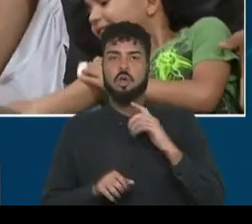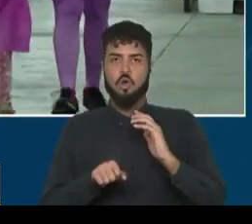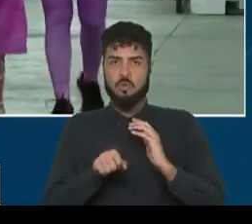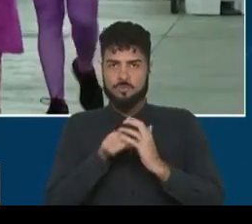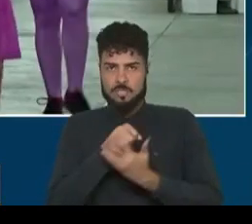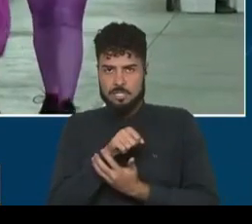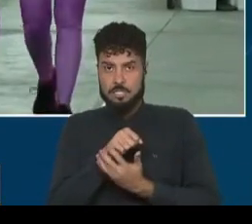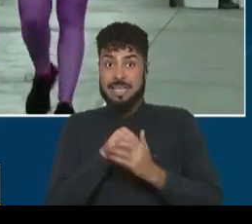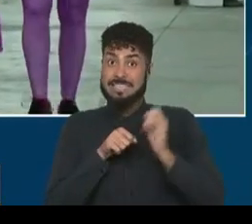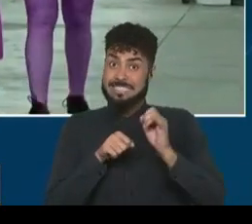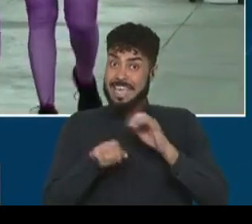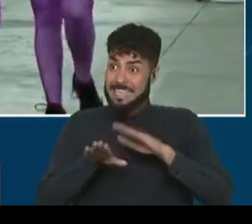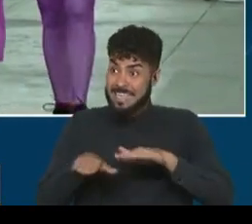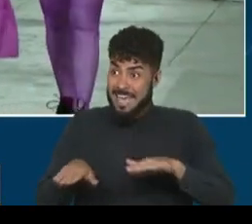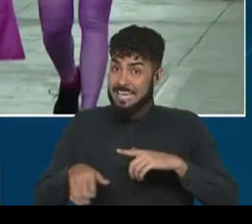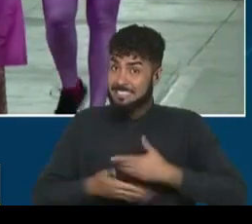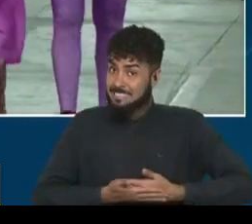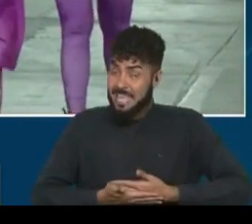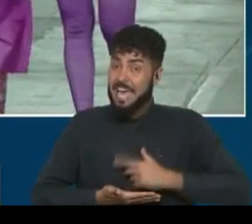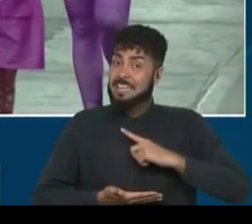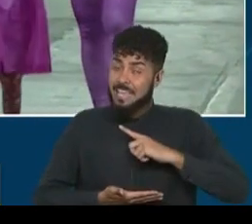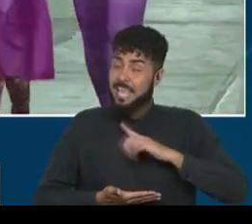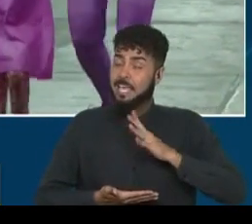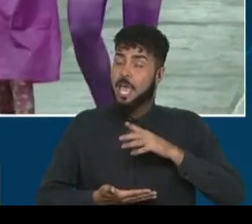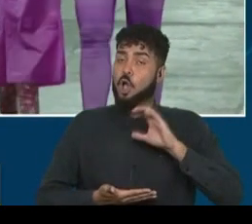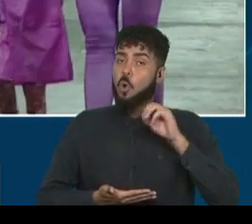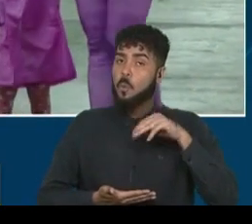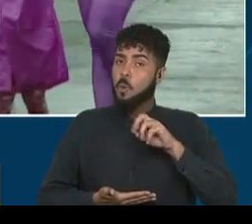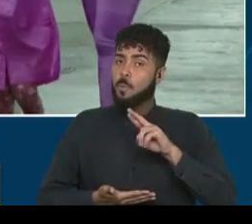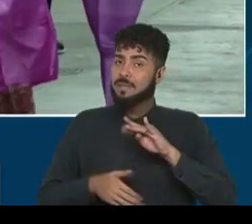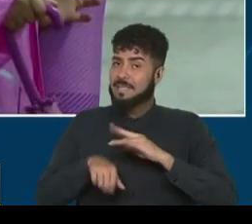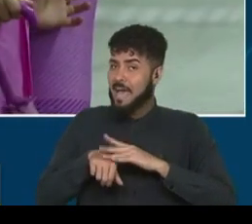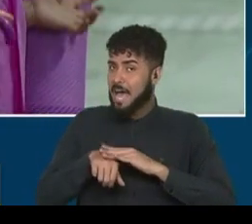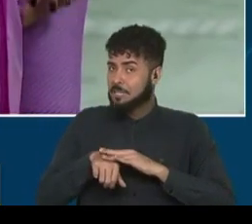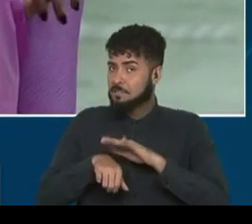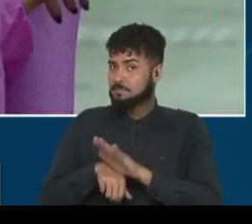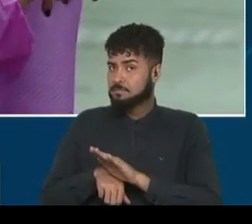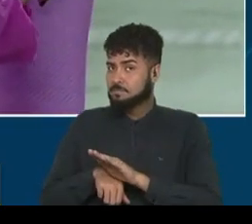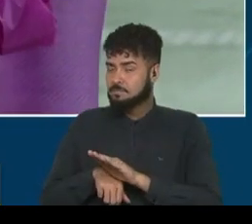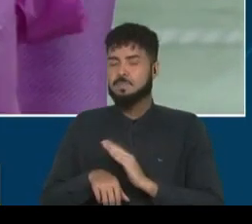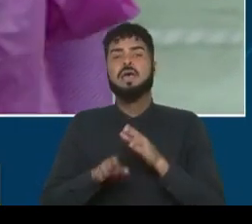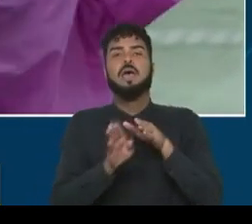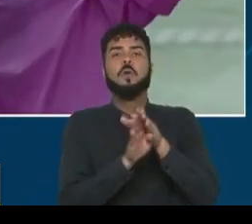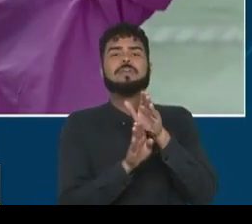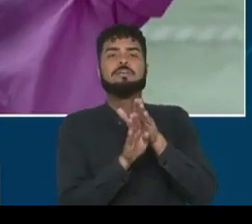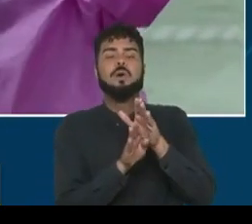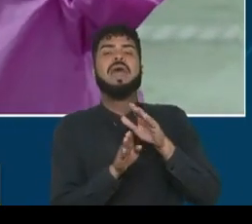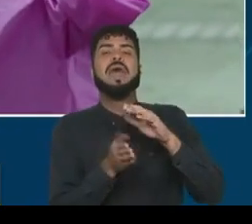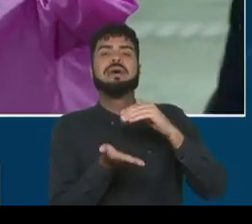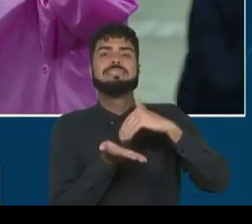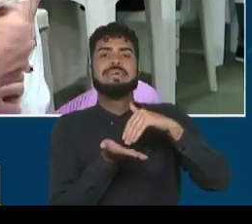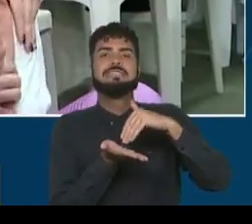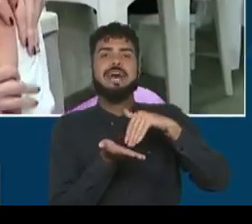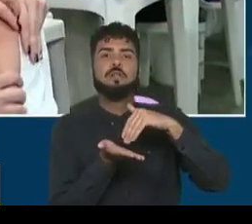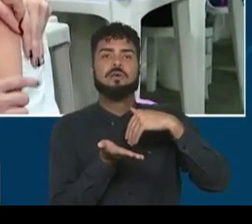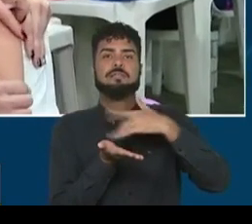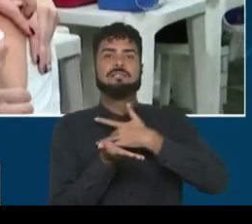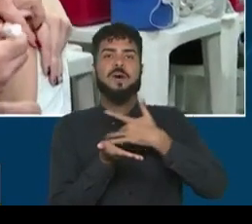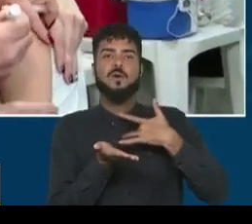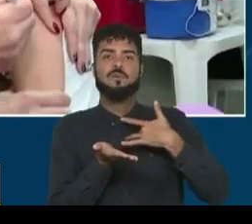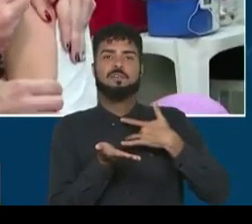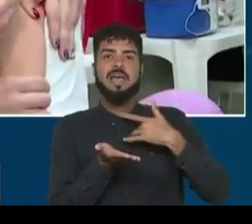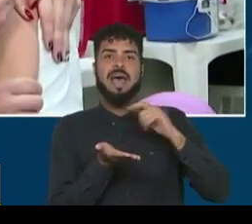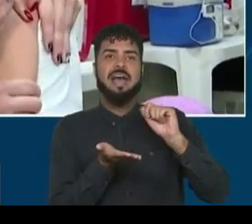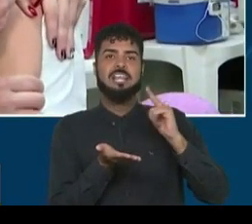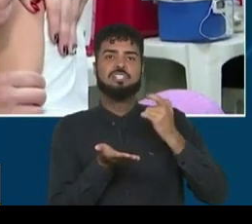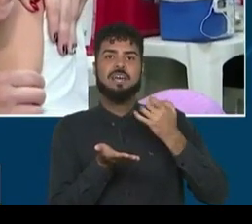com comorbidade. Agora a gente vai ouvir as recomendações do secretário estadual de saúde, Alexandre Kiep, para esse momento de alta de